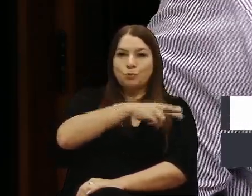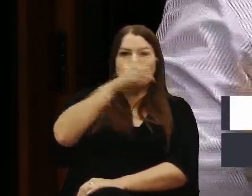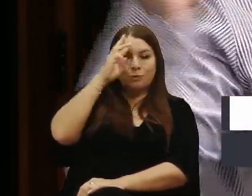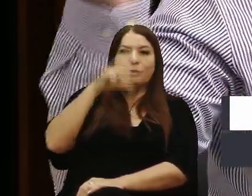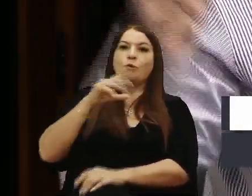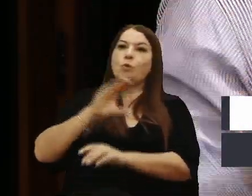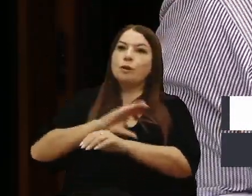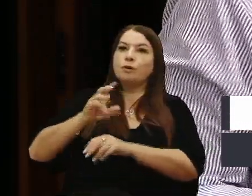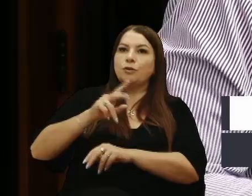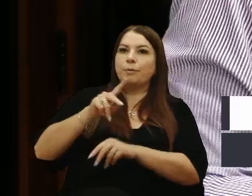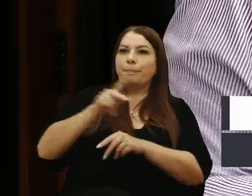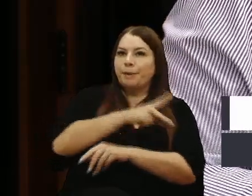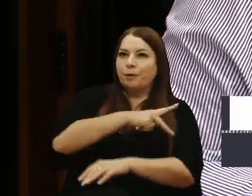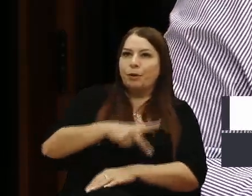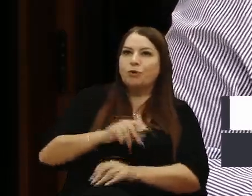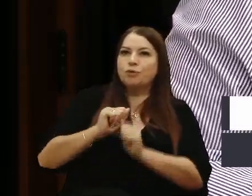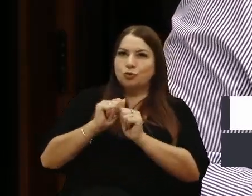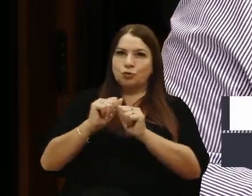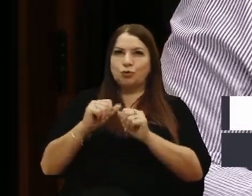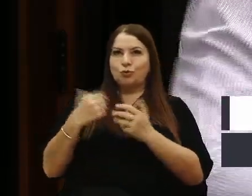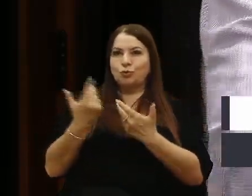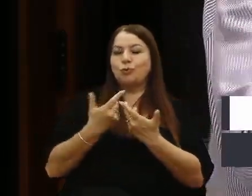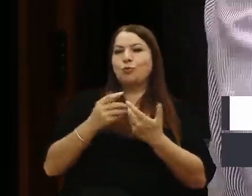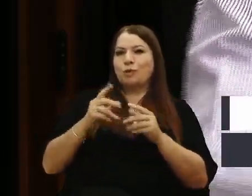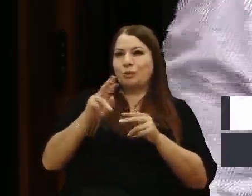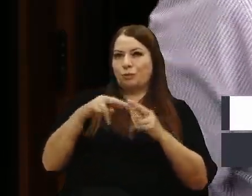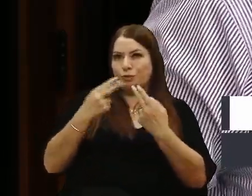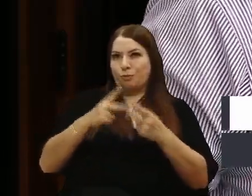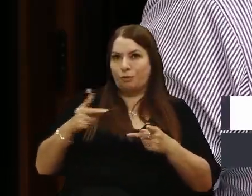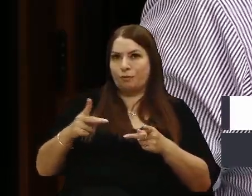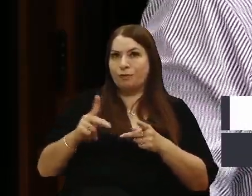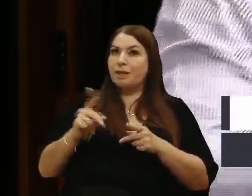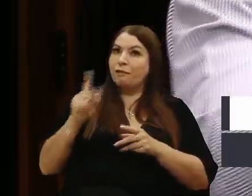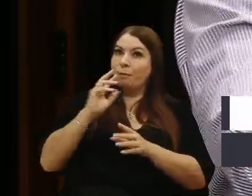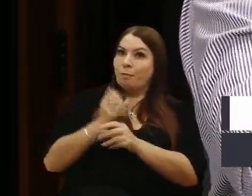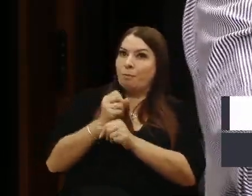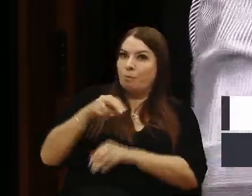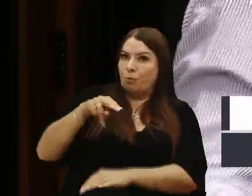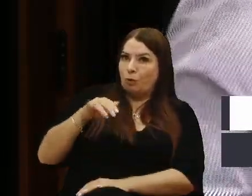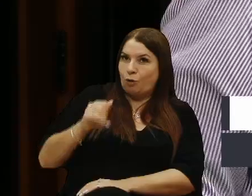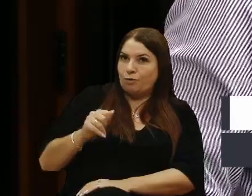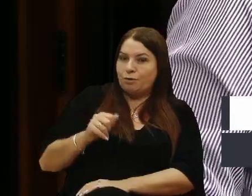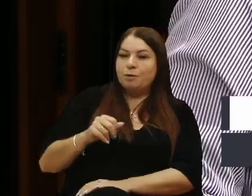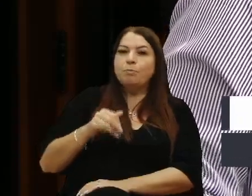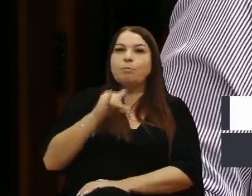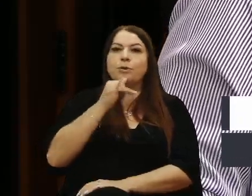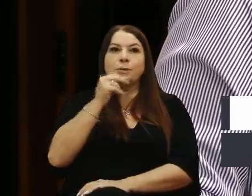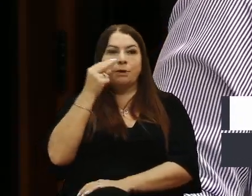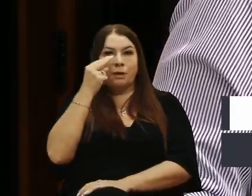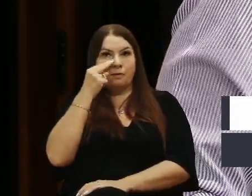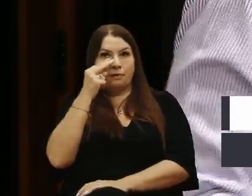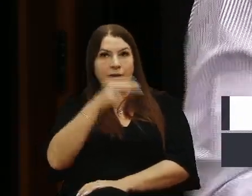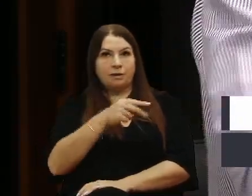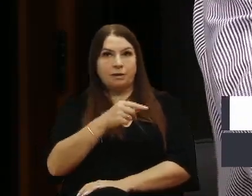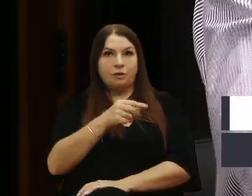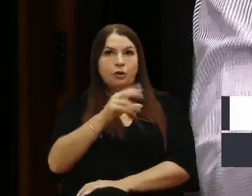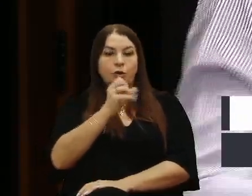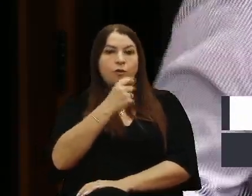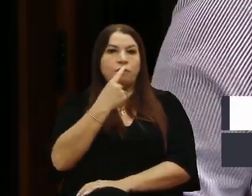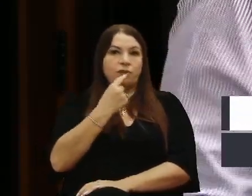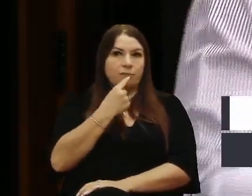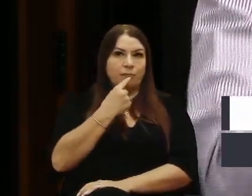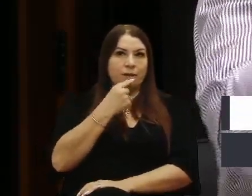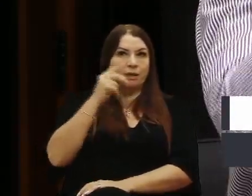coordenação pedagógica e uma orientação da mantenedora. E aí nós vamos para as notas. O Fantinel ficou com nota vermelha.